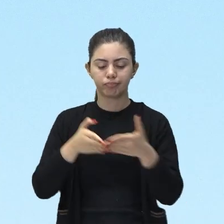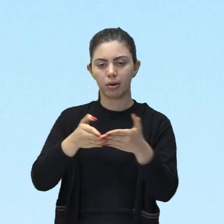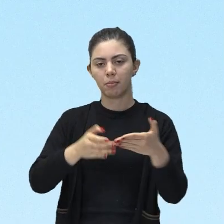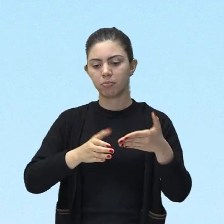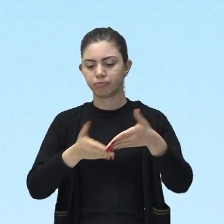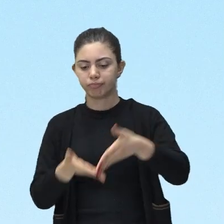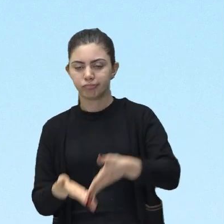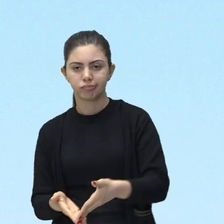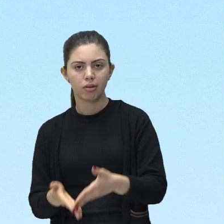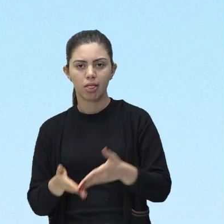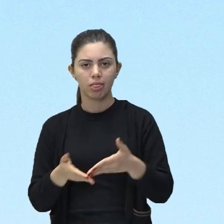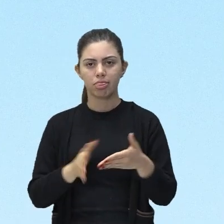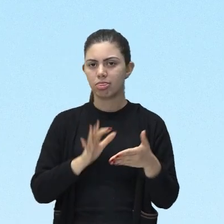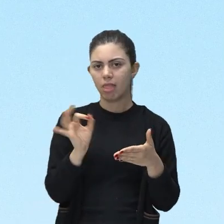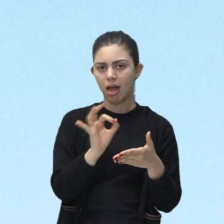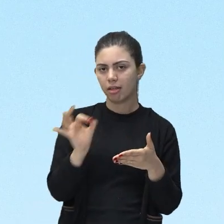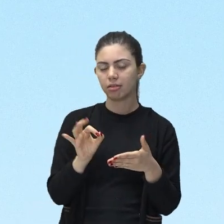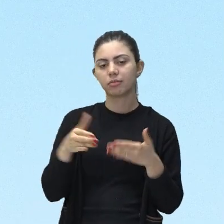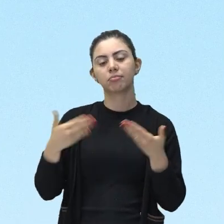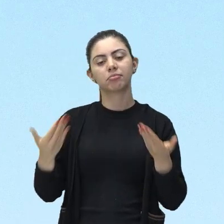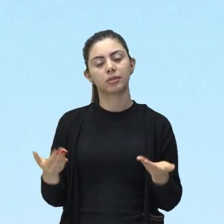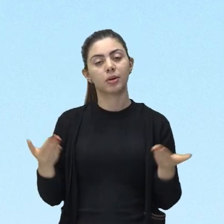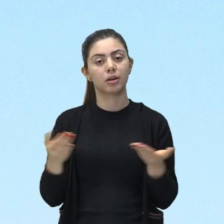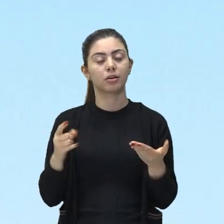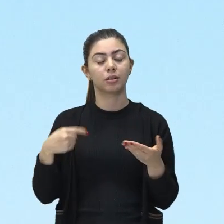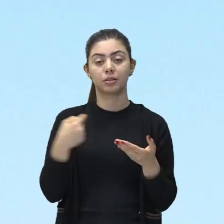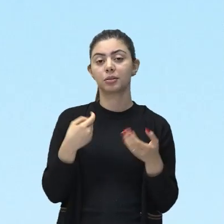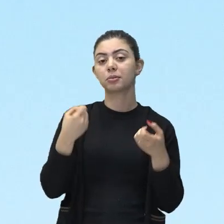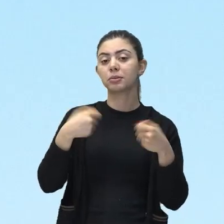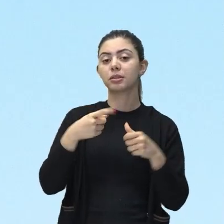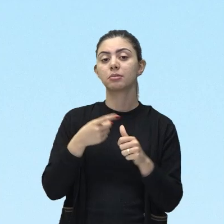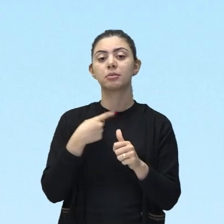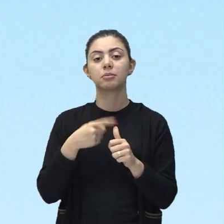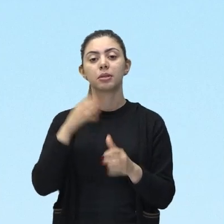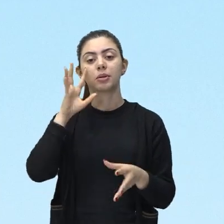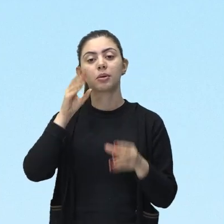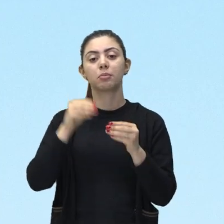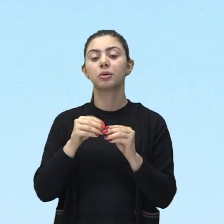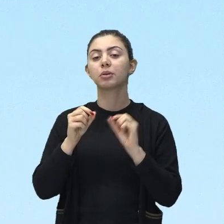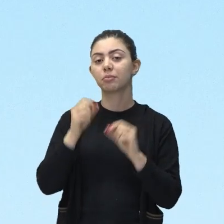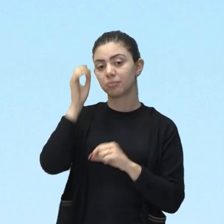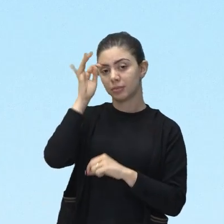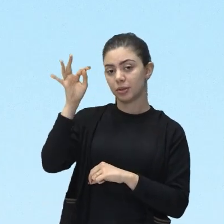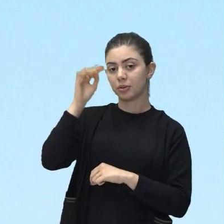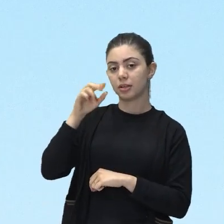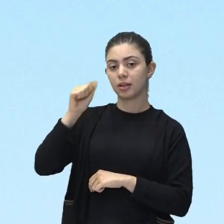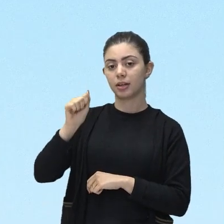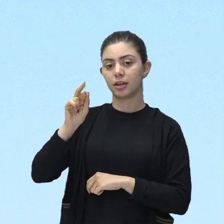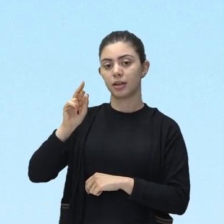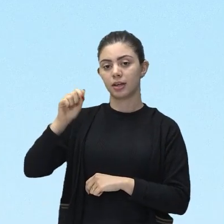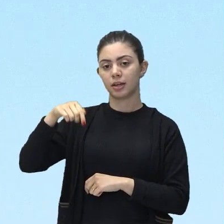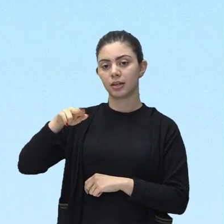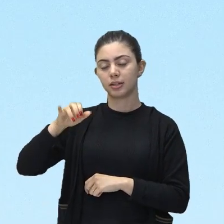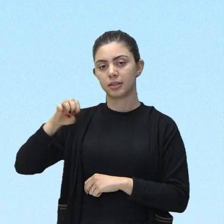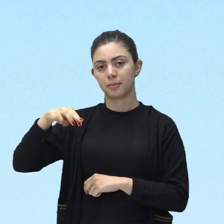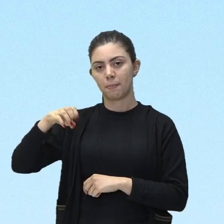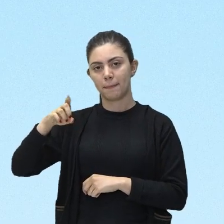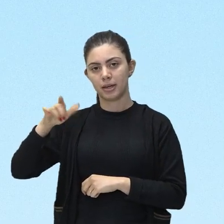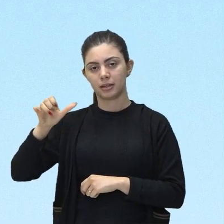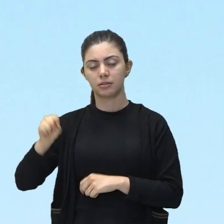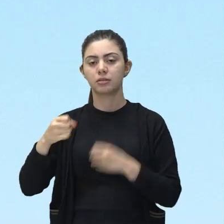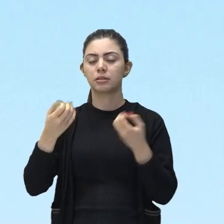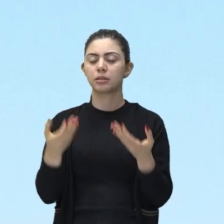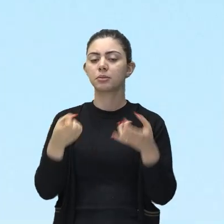água? Para desvendar esse mistério, temos que compreender o princípio de Arquimedes. O princípio de